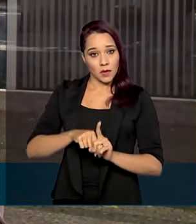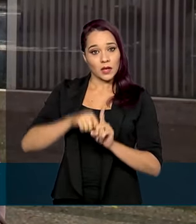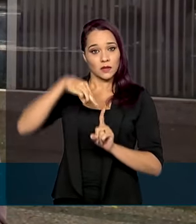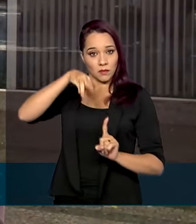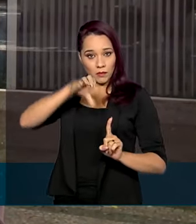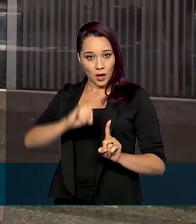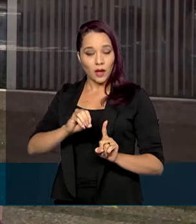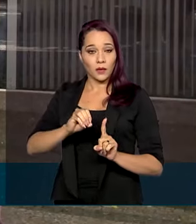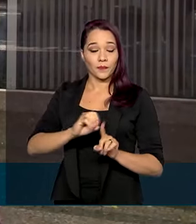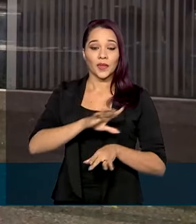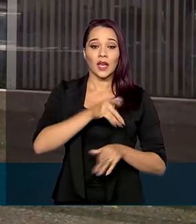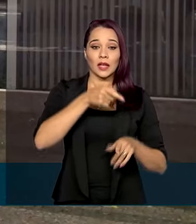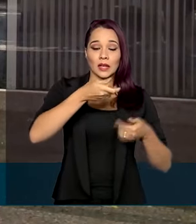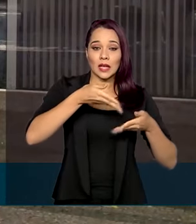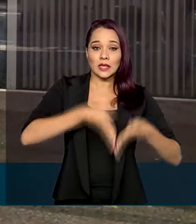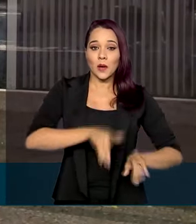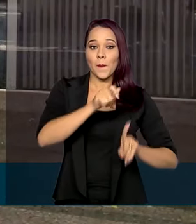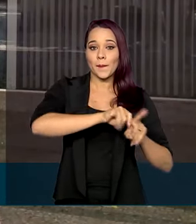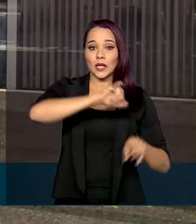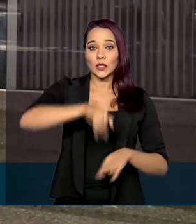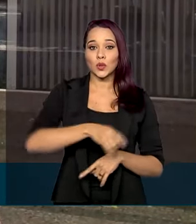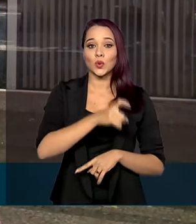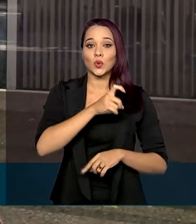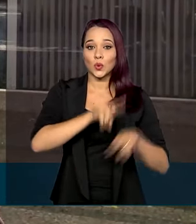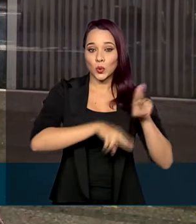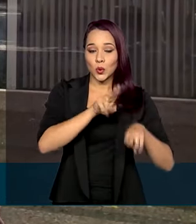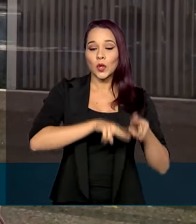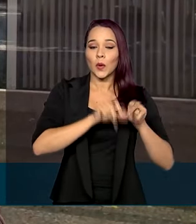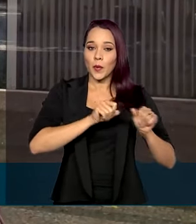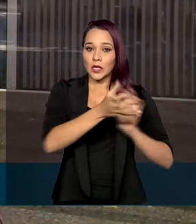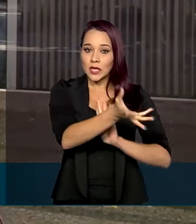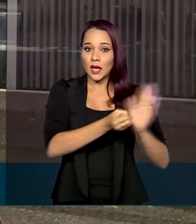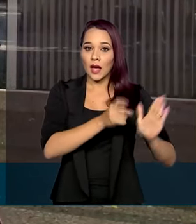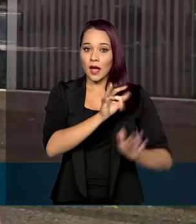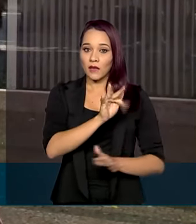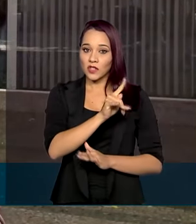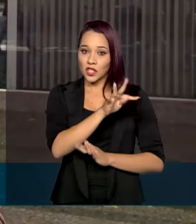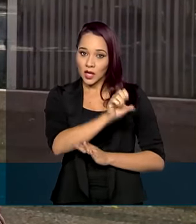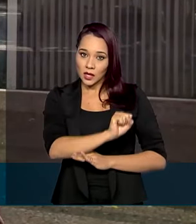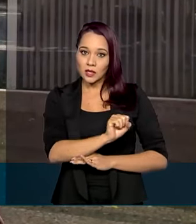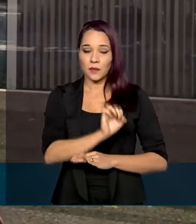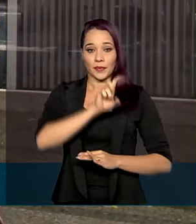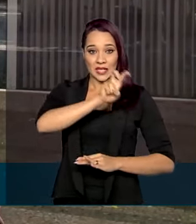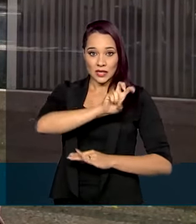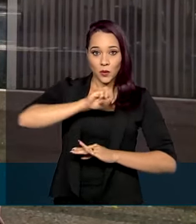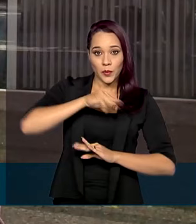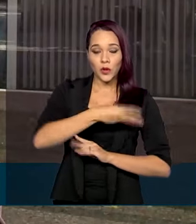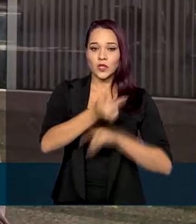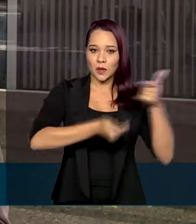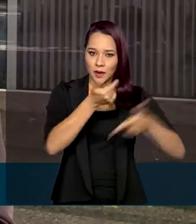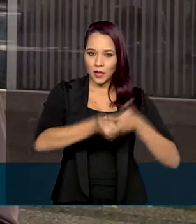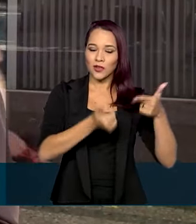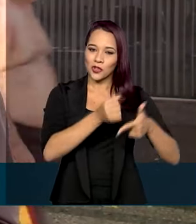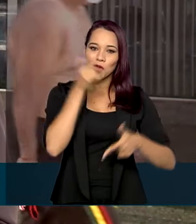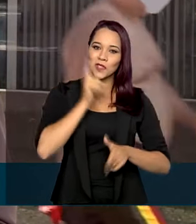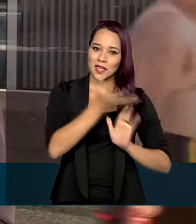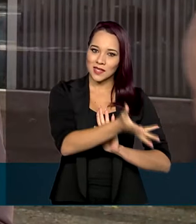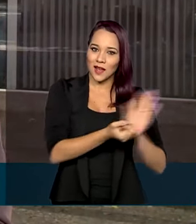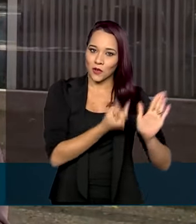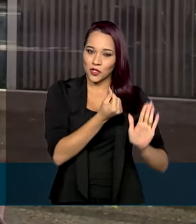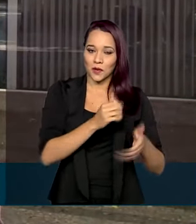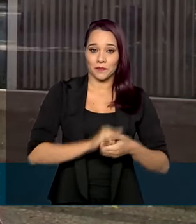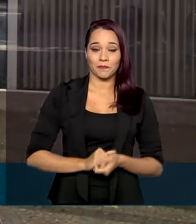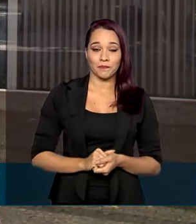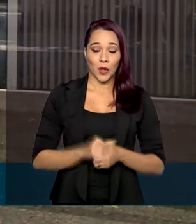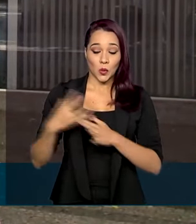maio. Já quem nasceu em junho vai poder sacar o FGTS. 5 milhões de trabalhadores vão ser beneficiados. Ao todo, o